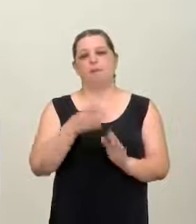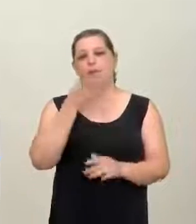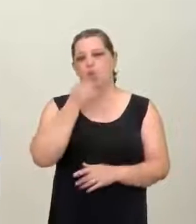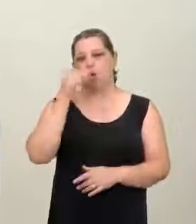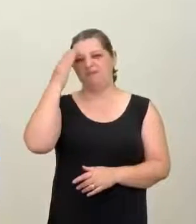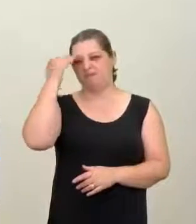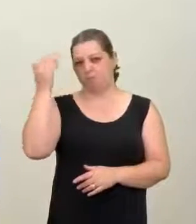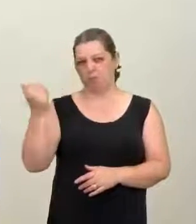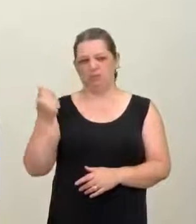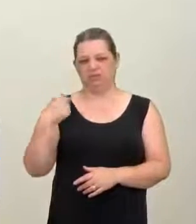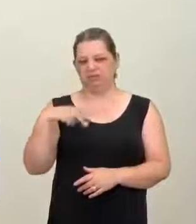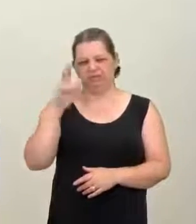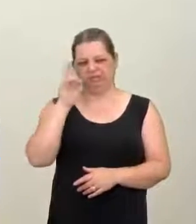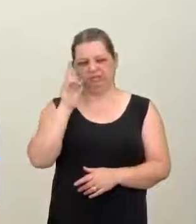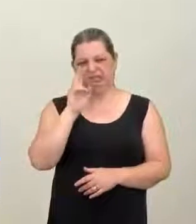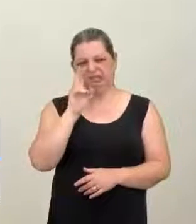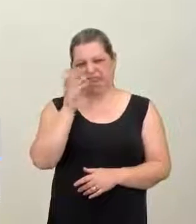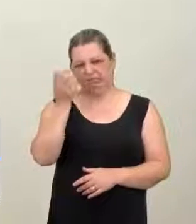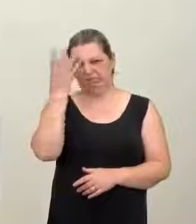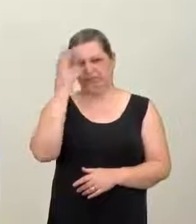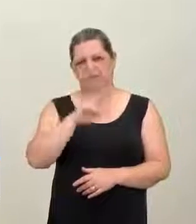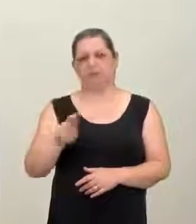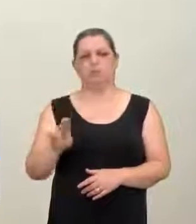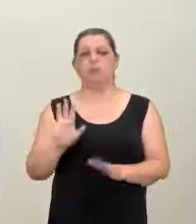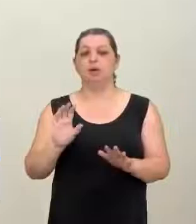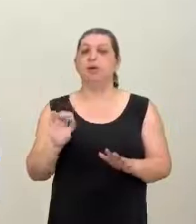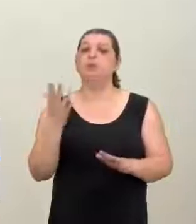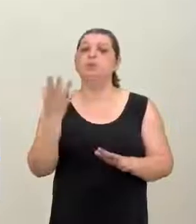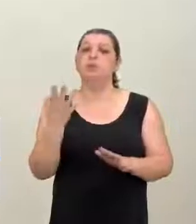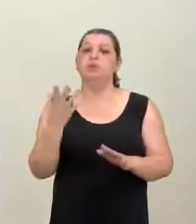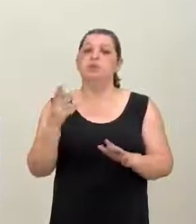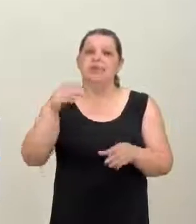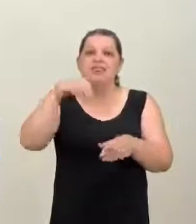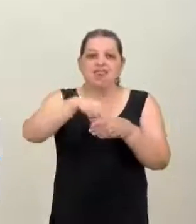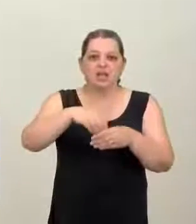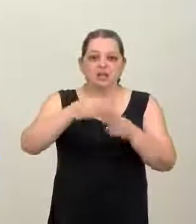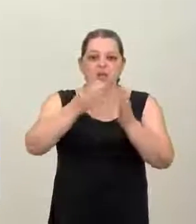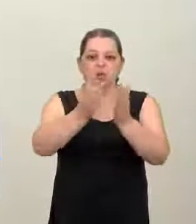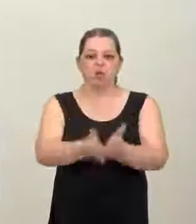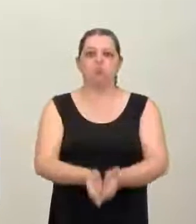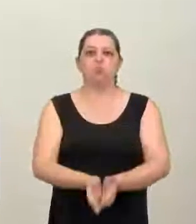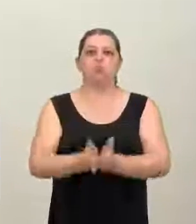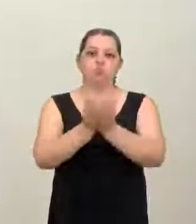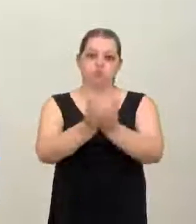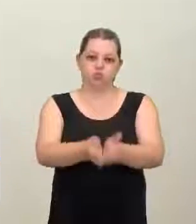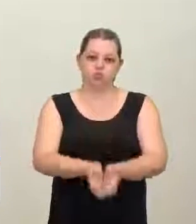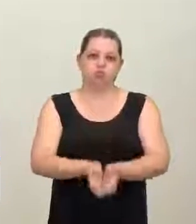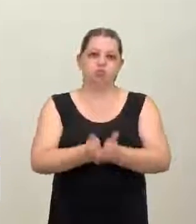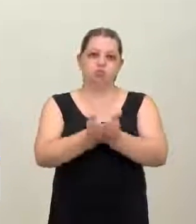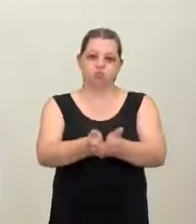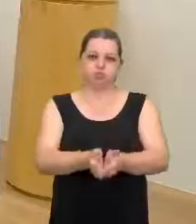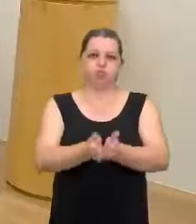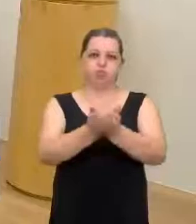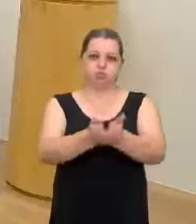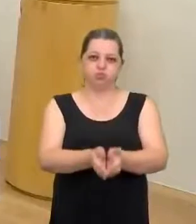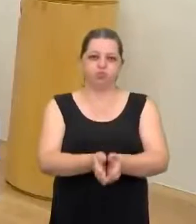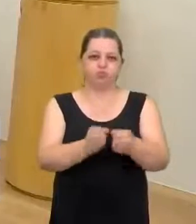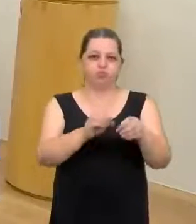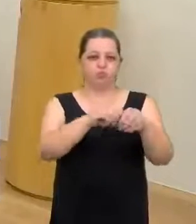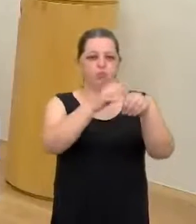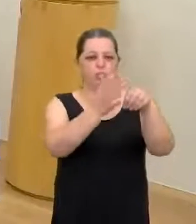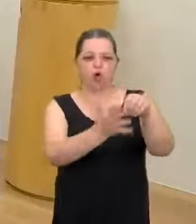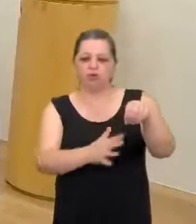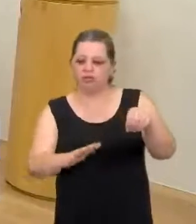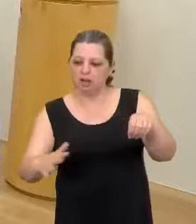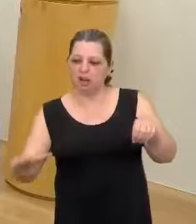o nome, mas ele acontece num barco. O único cenário que tem no filme é um barco no meio do oceano que eles estão Será meio que os perdidos. professores